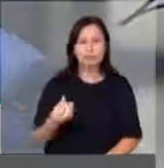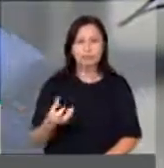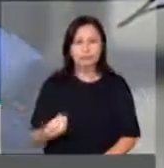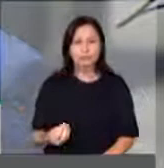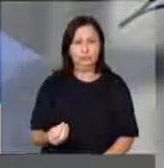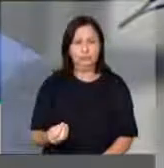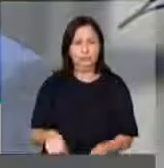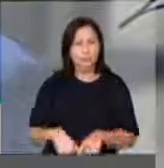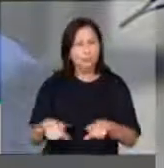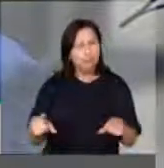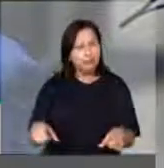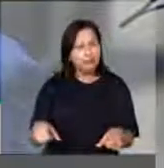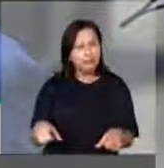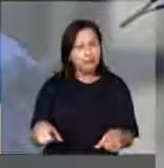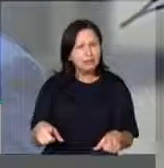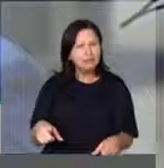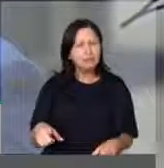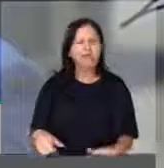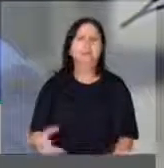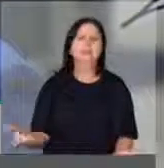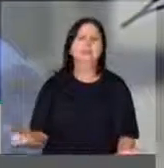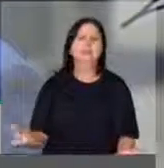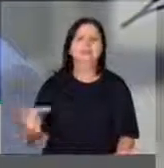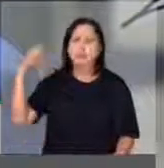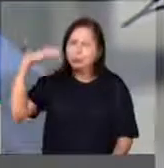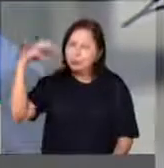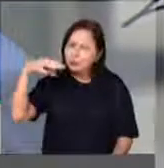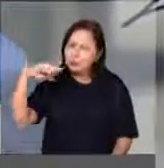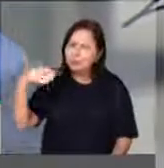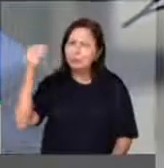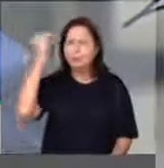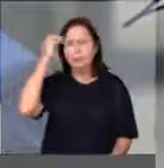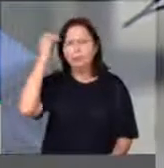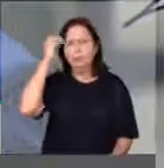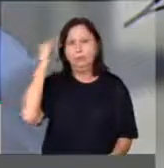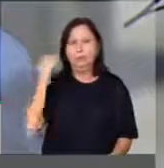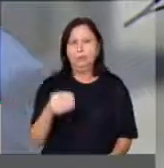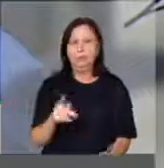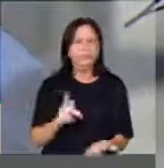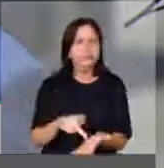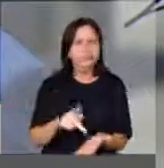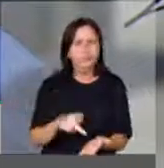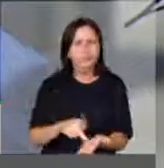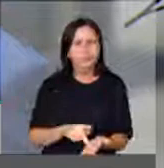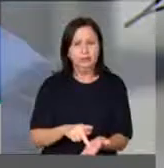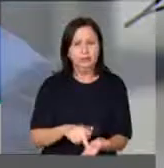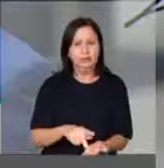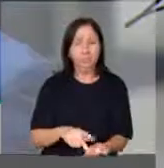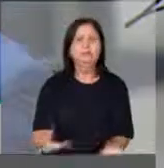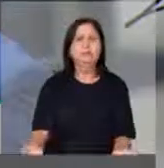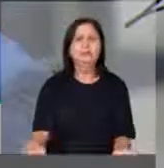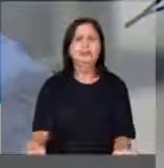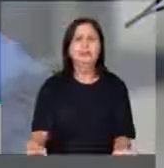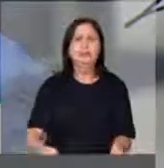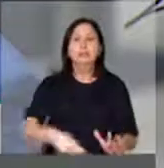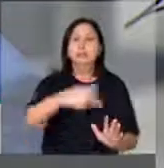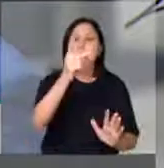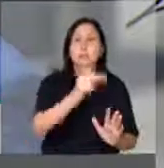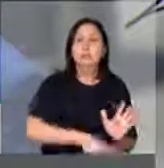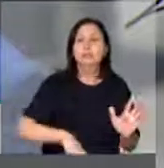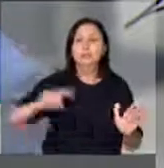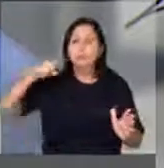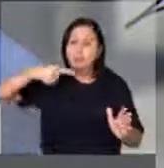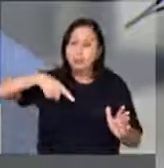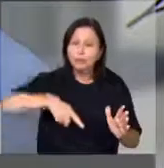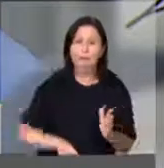em decorrência das chuvas, é da ausência de uma política de prevenção aprofundada. E por que eu digo